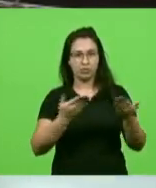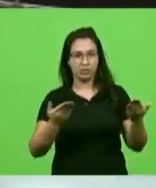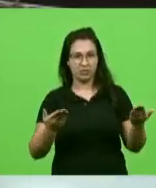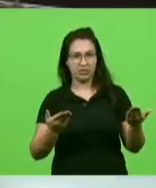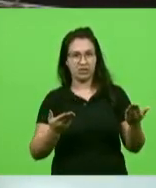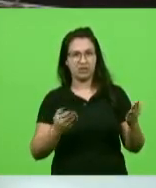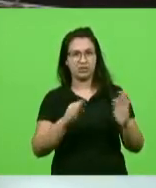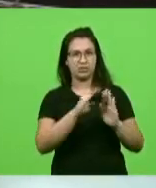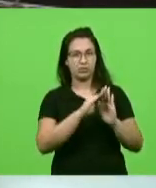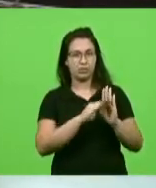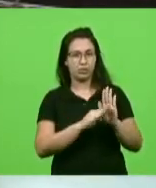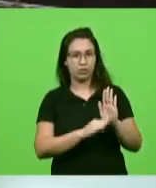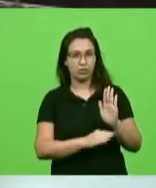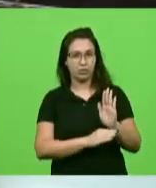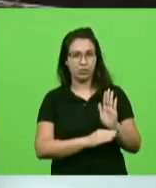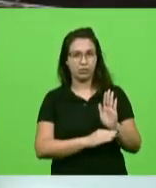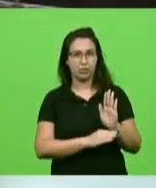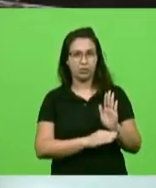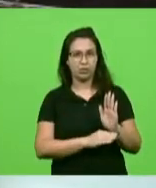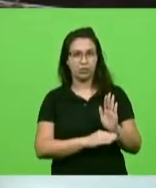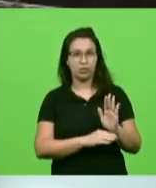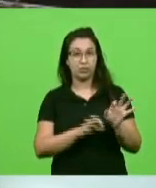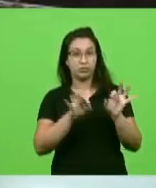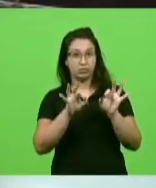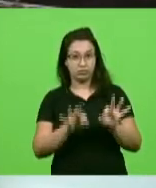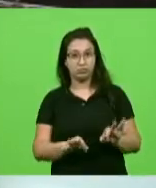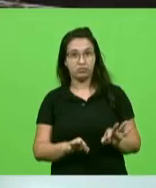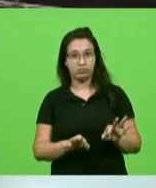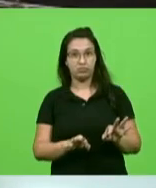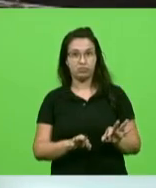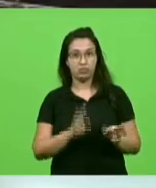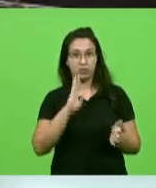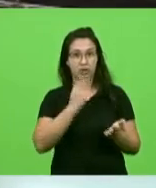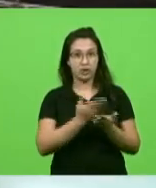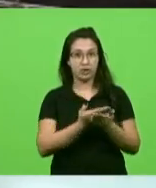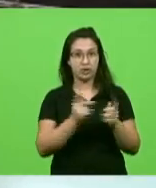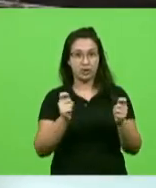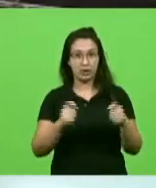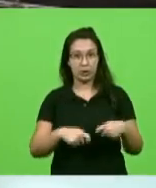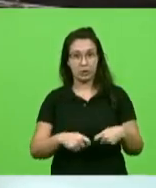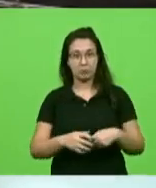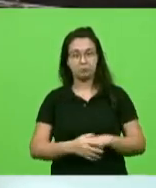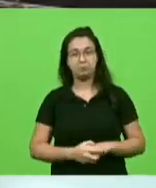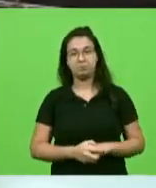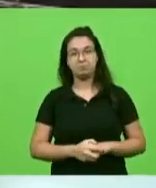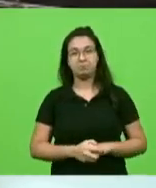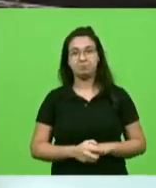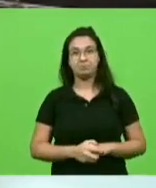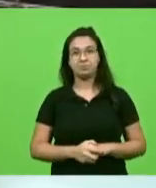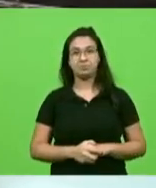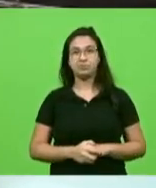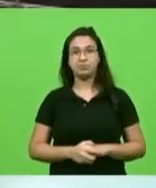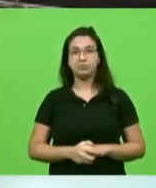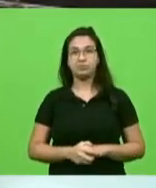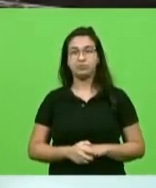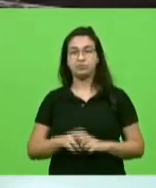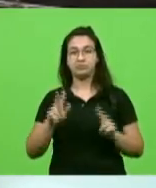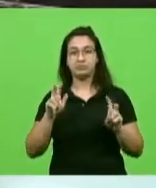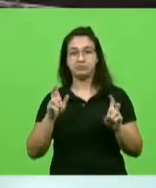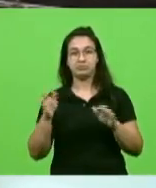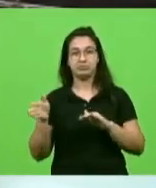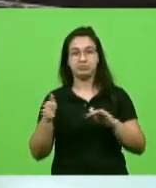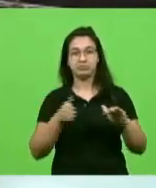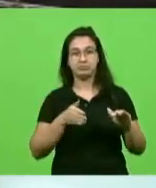grande credibilidade inclusive o é bom fechados